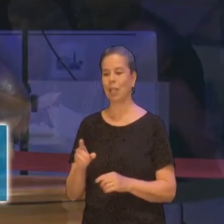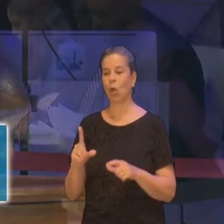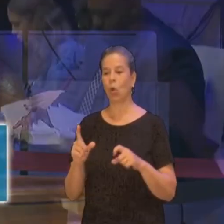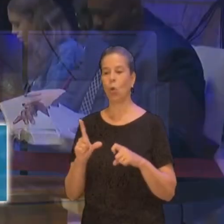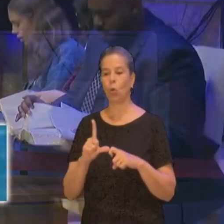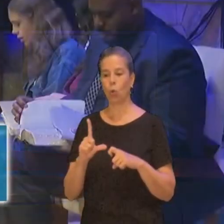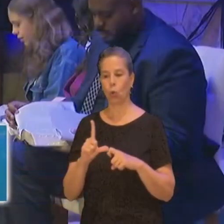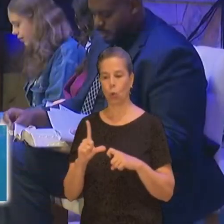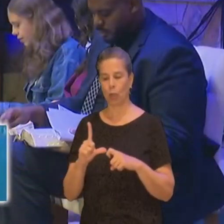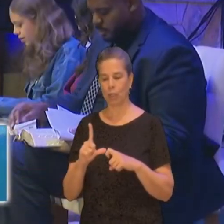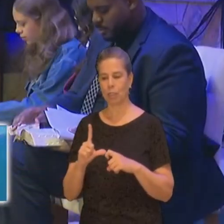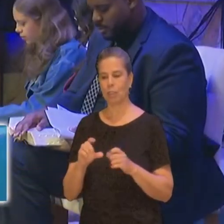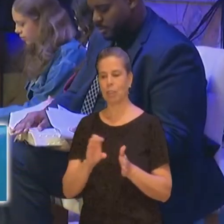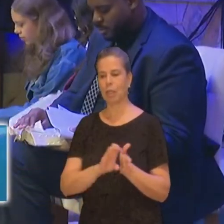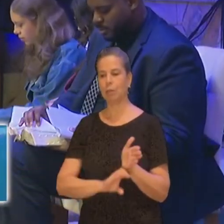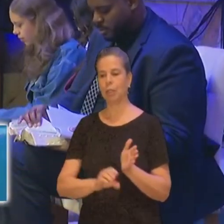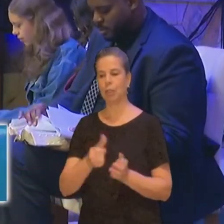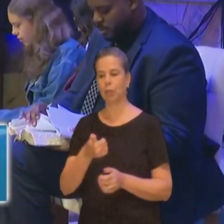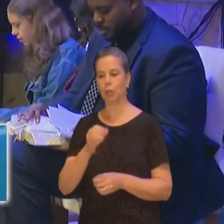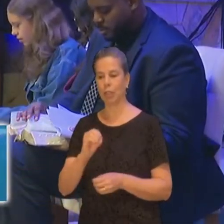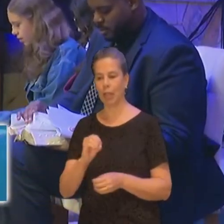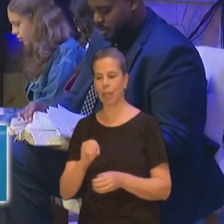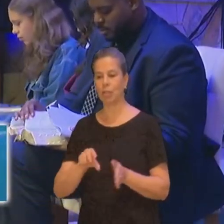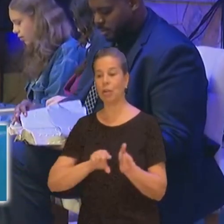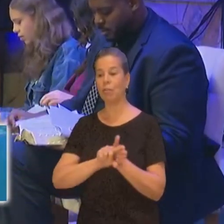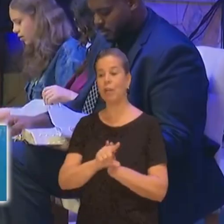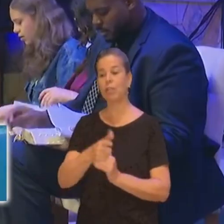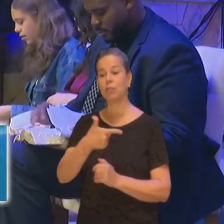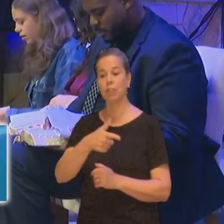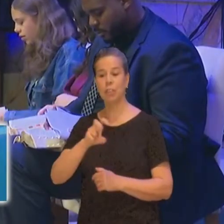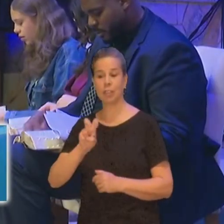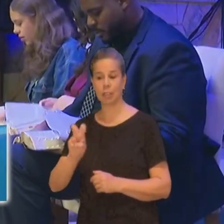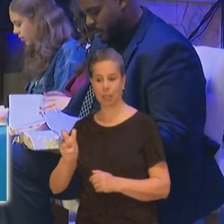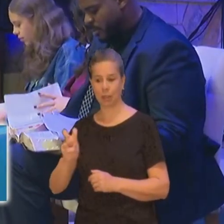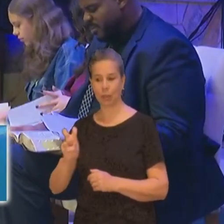Lucas capítulo 10, dos versos 25